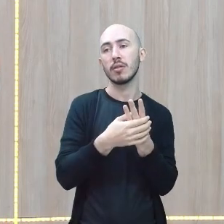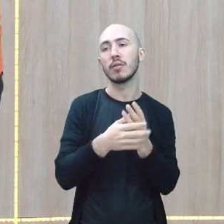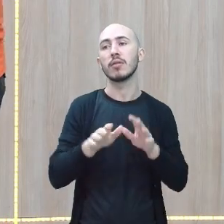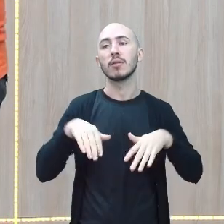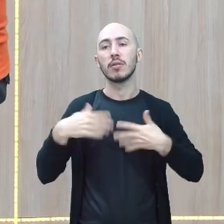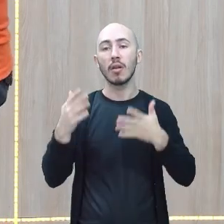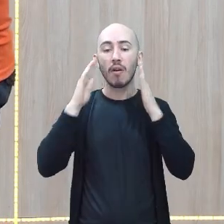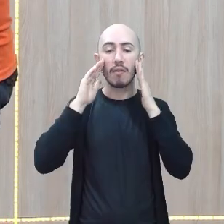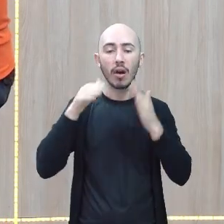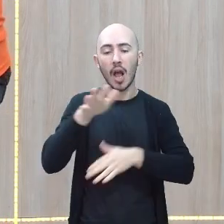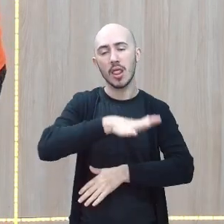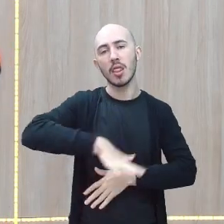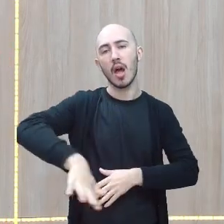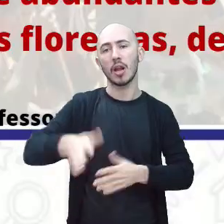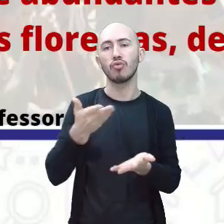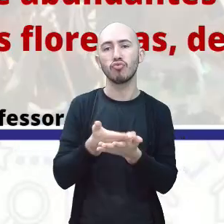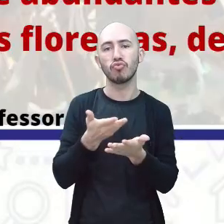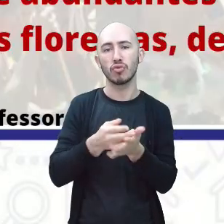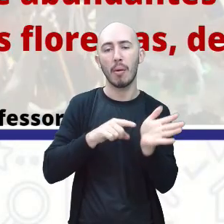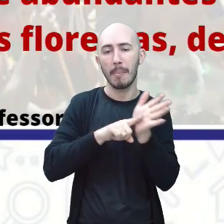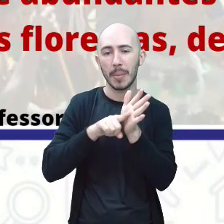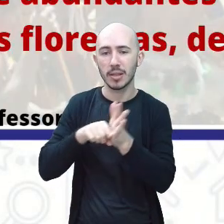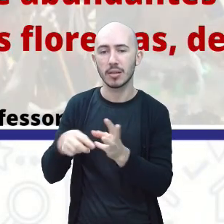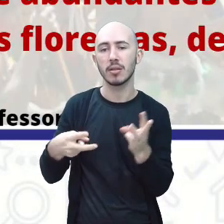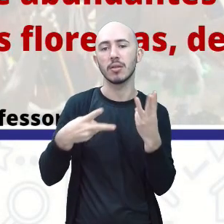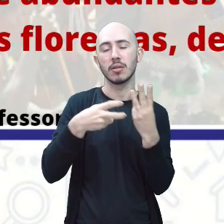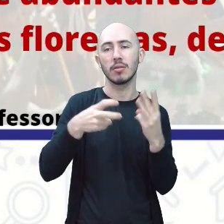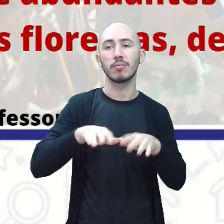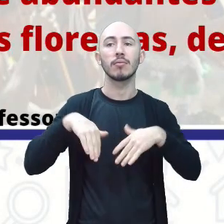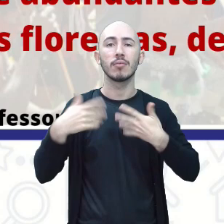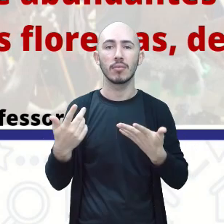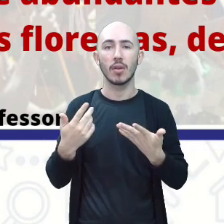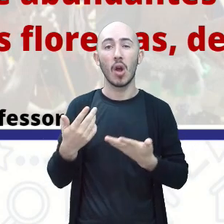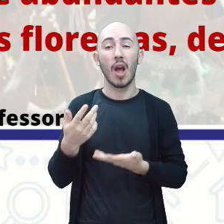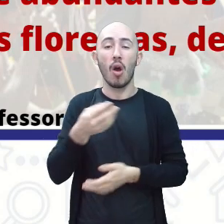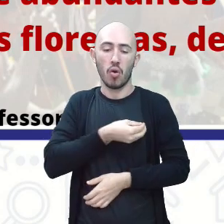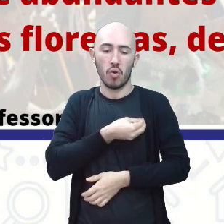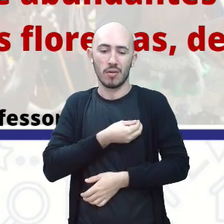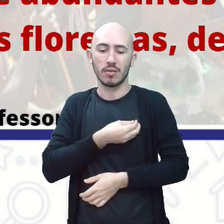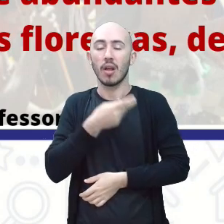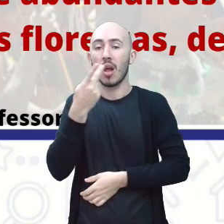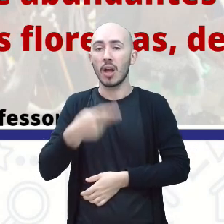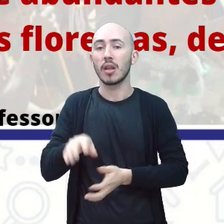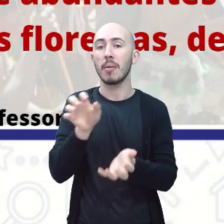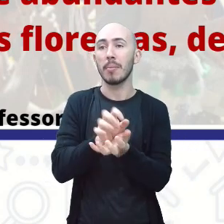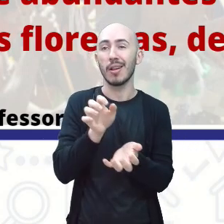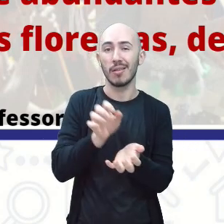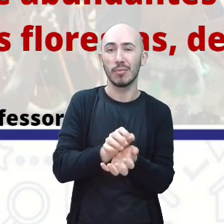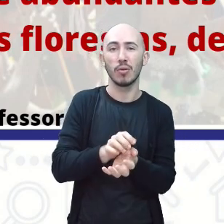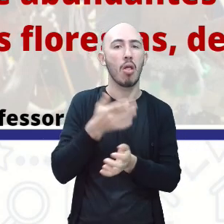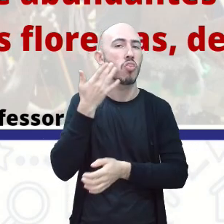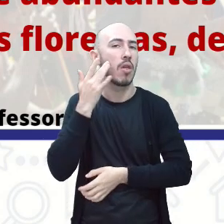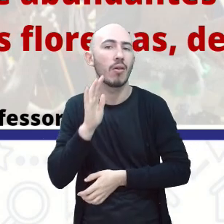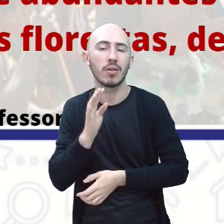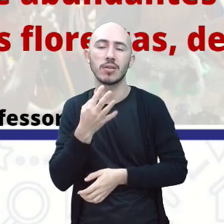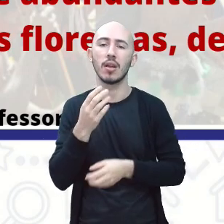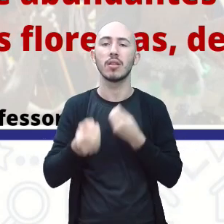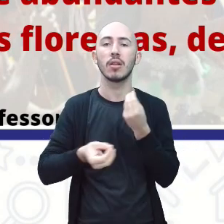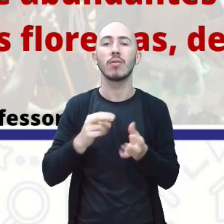ele diz o seguinte: o desconhecimento da realidade indígena em Pernambuco está associado basicamente à imagem do índio, que